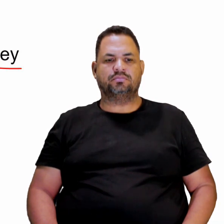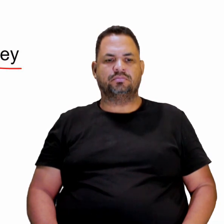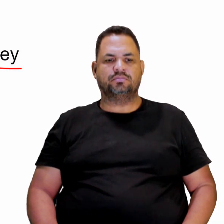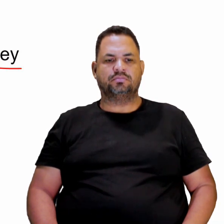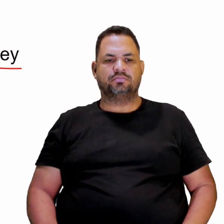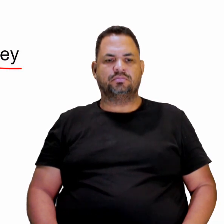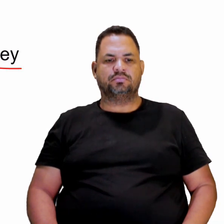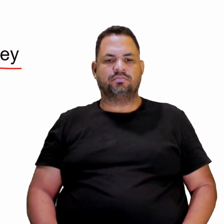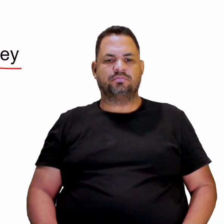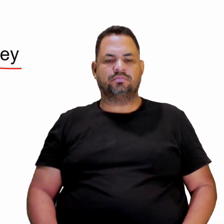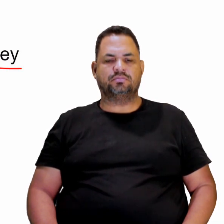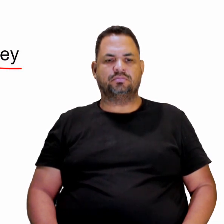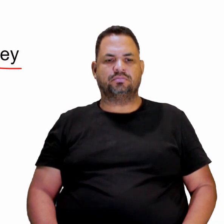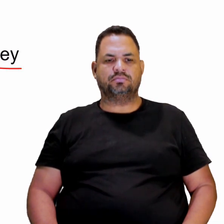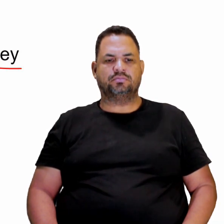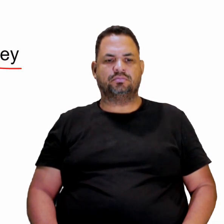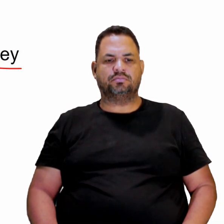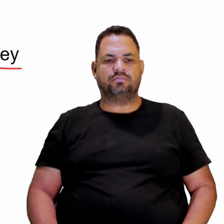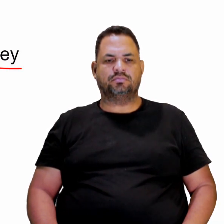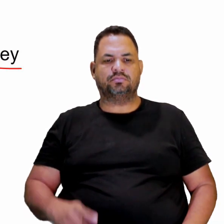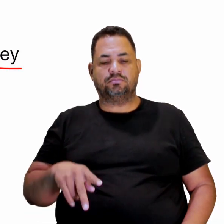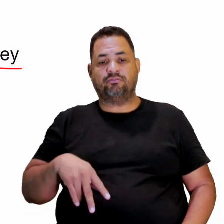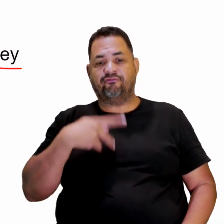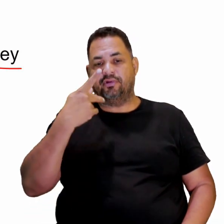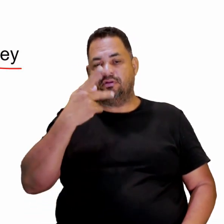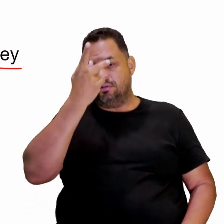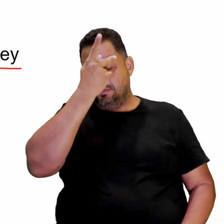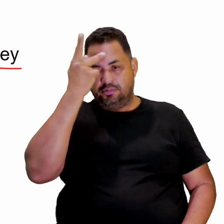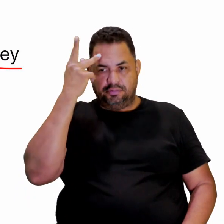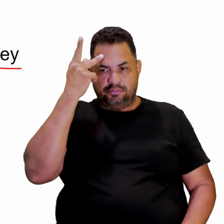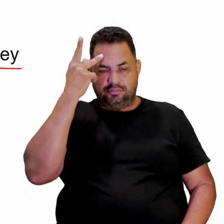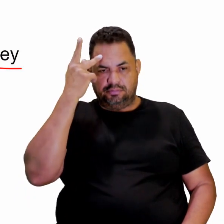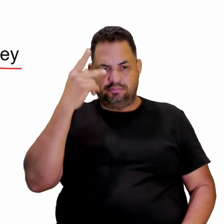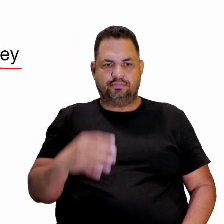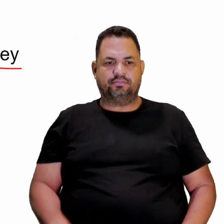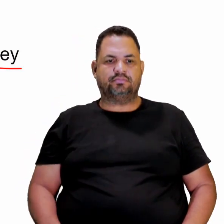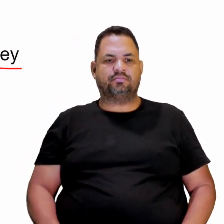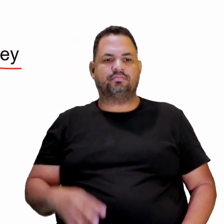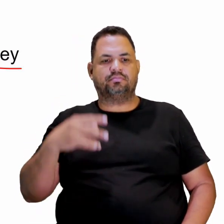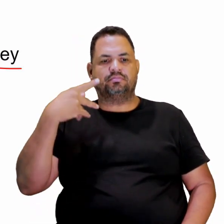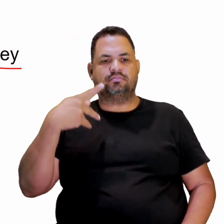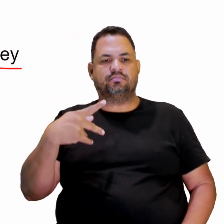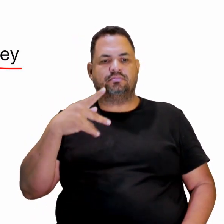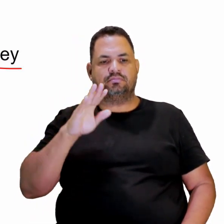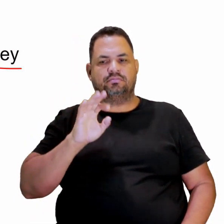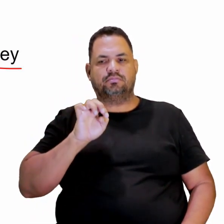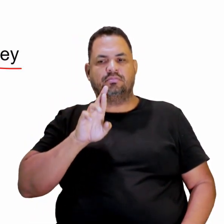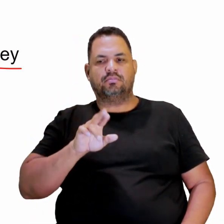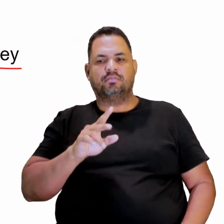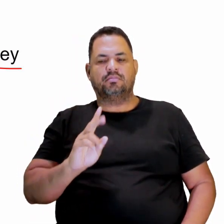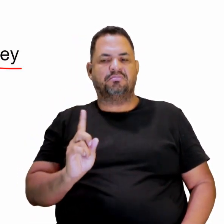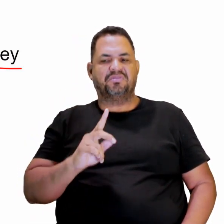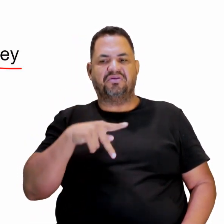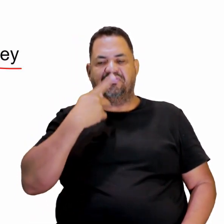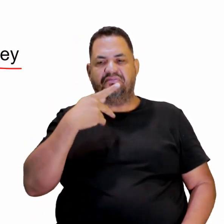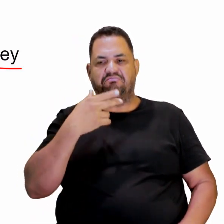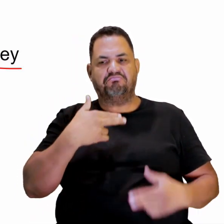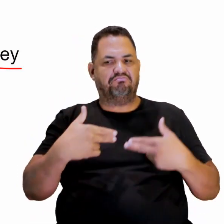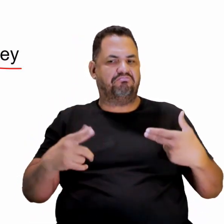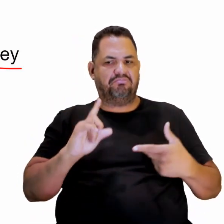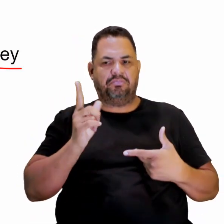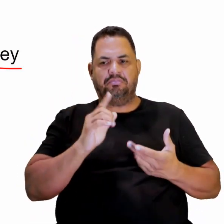Peter. Então, estamos falando agora de uma pessoa. Peter. Então, eu estou falando de uma pessoa, não estou falando de posse. Então, quando